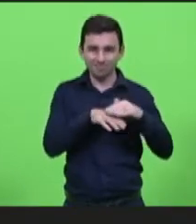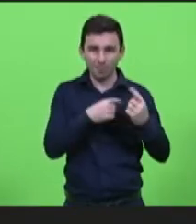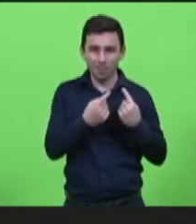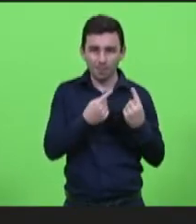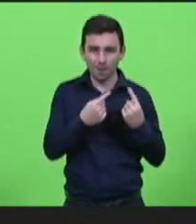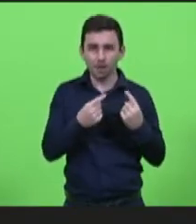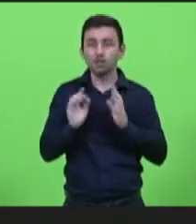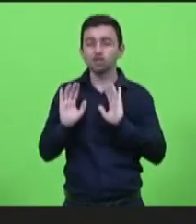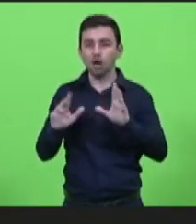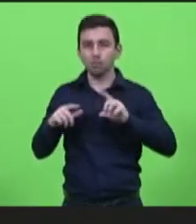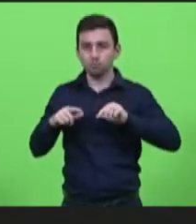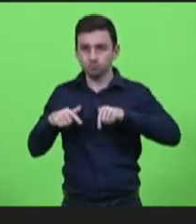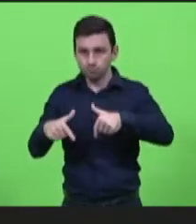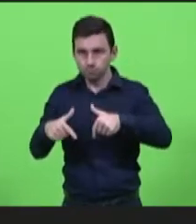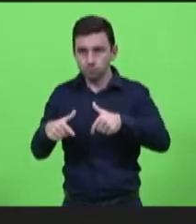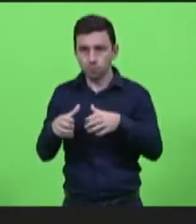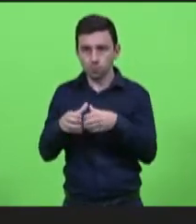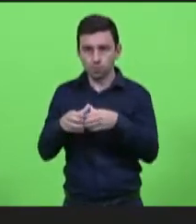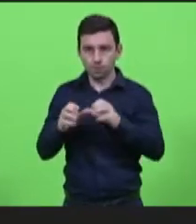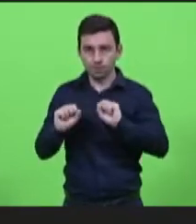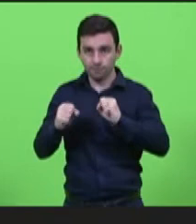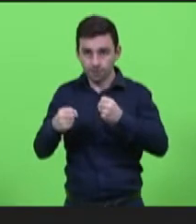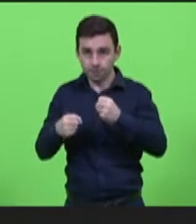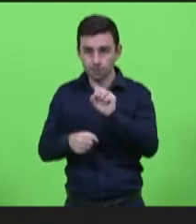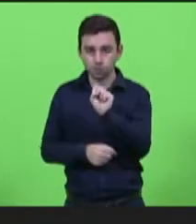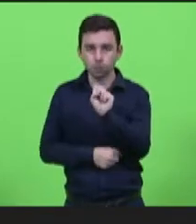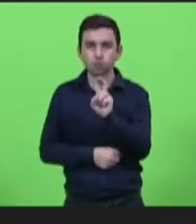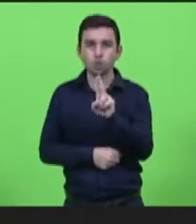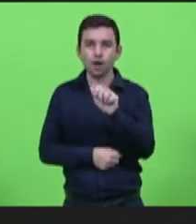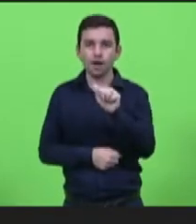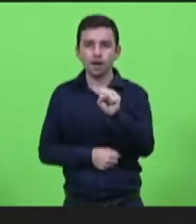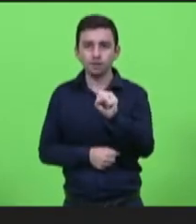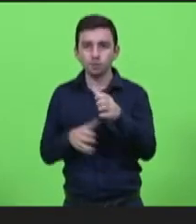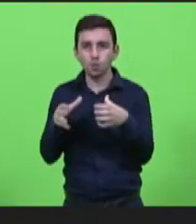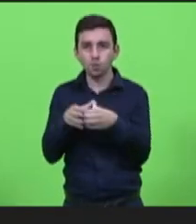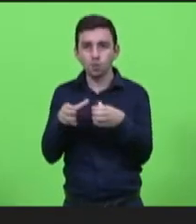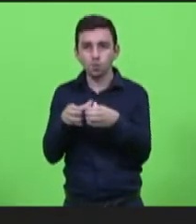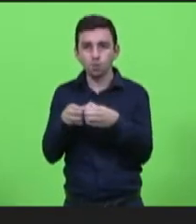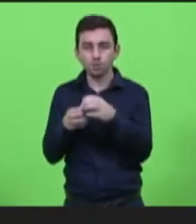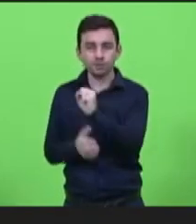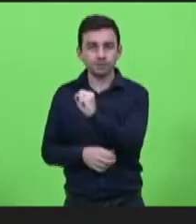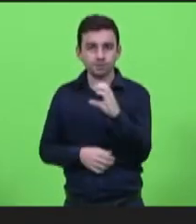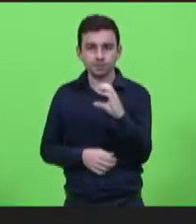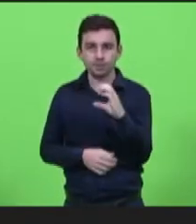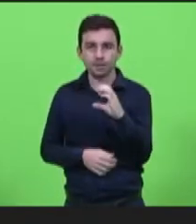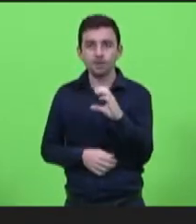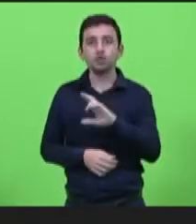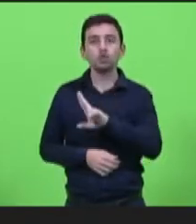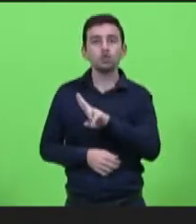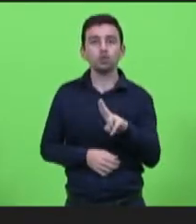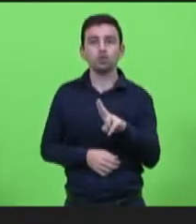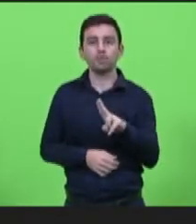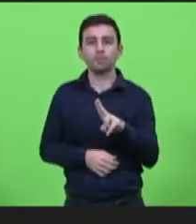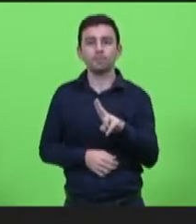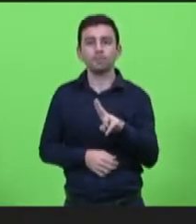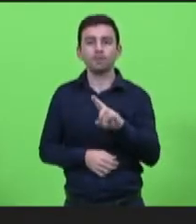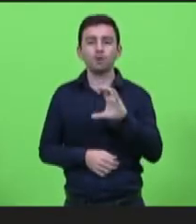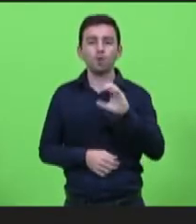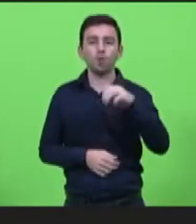pela Frente Parlamentar em Defesa do SUAS um comitê em Santa Catarina chamado Comitê